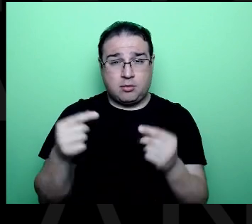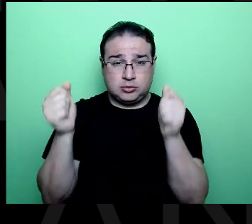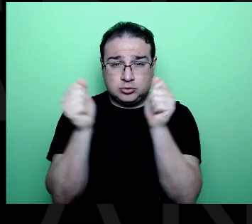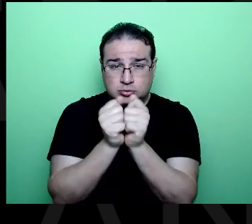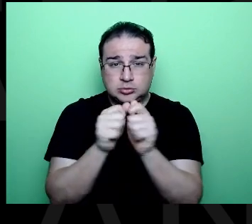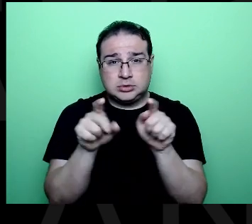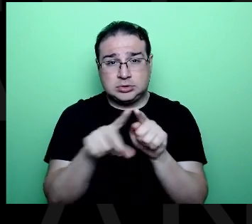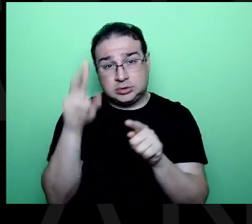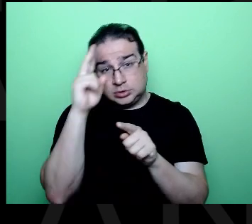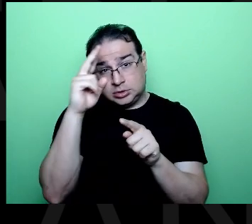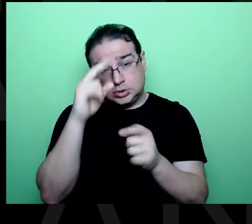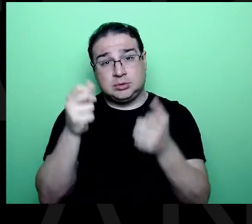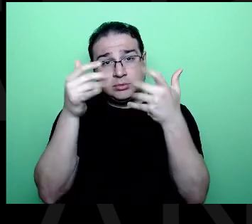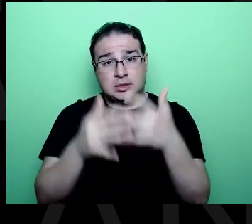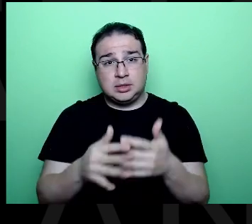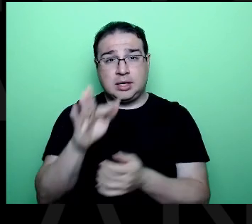memória